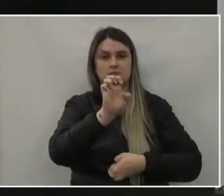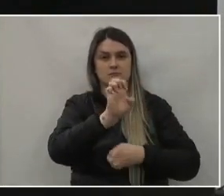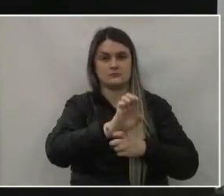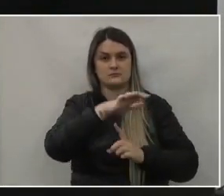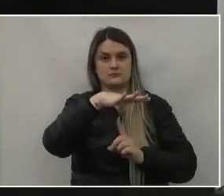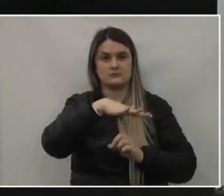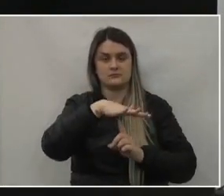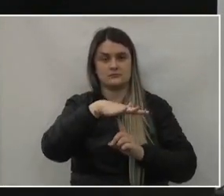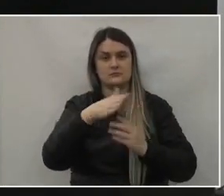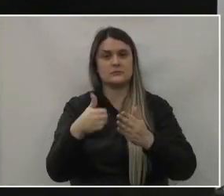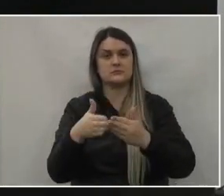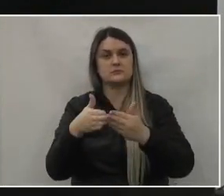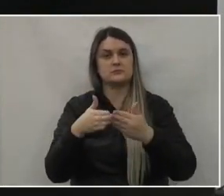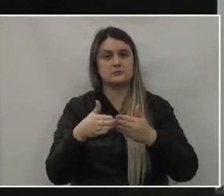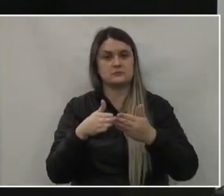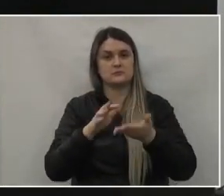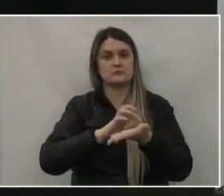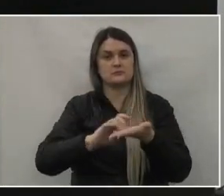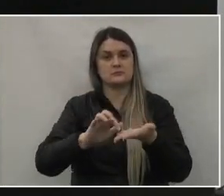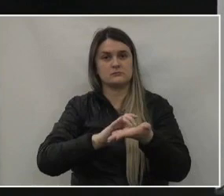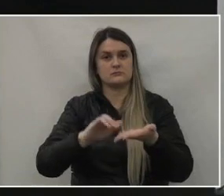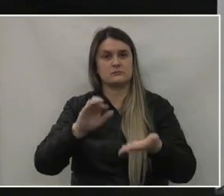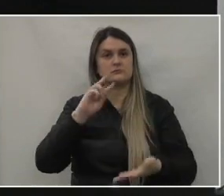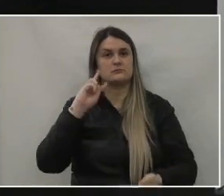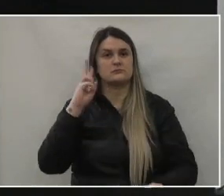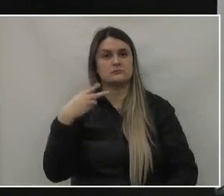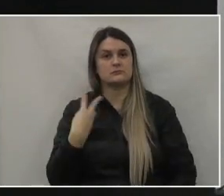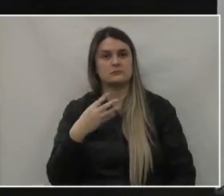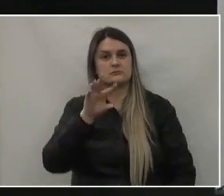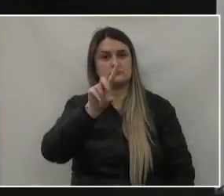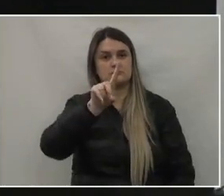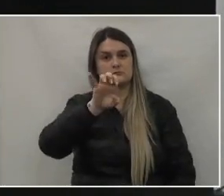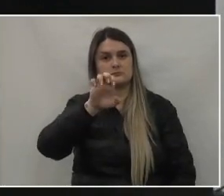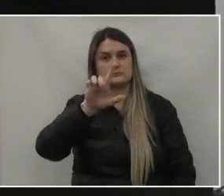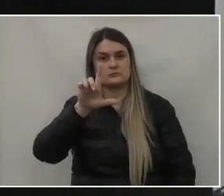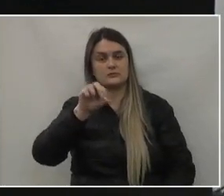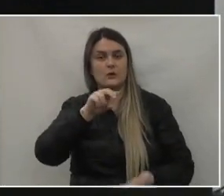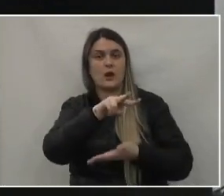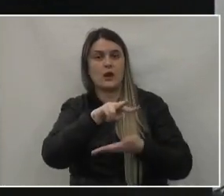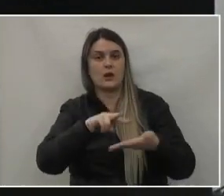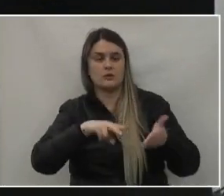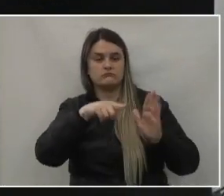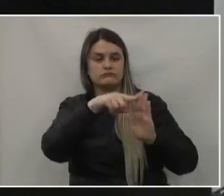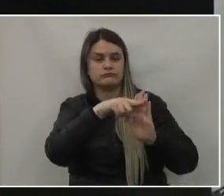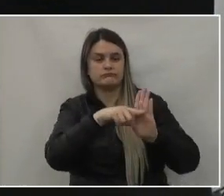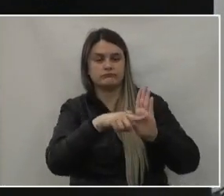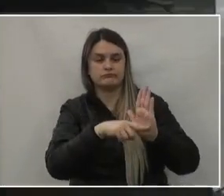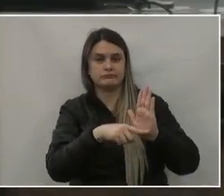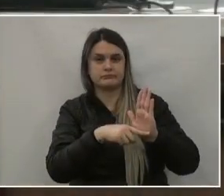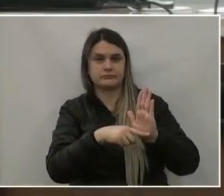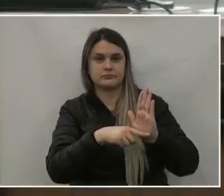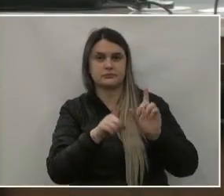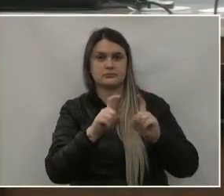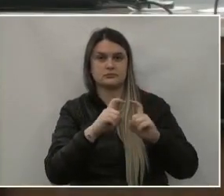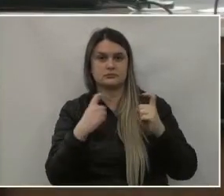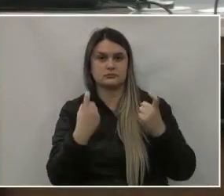Paraná. Solicito ao secretário Diego para que proceda a leitura da matéria constante da sessão extraordinária.